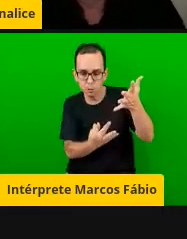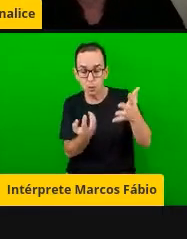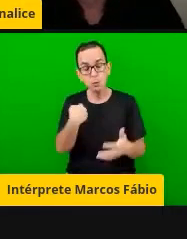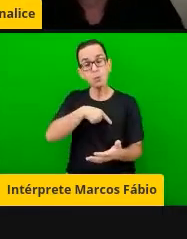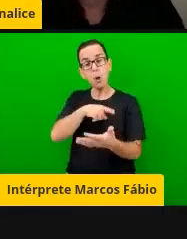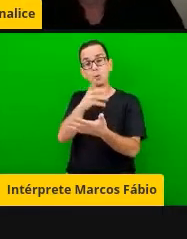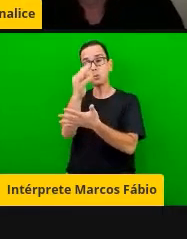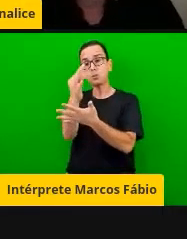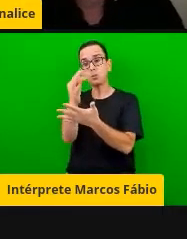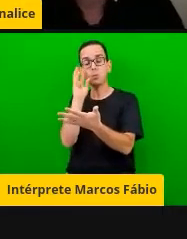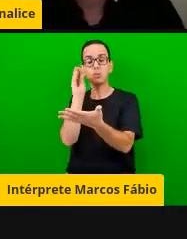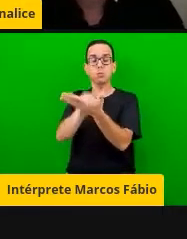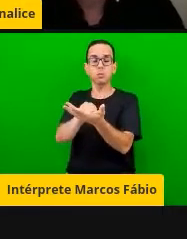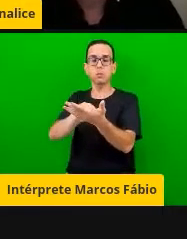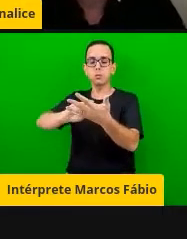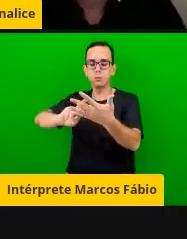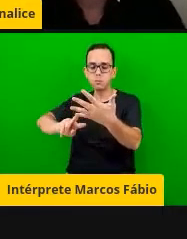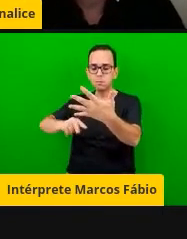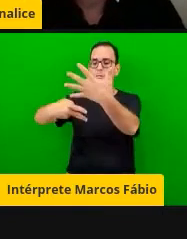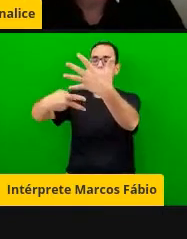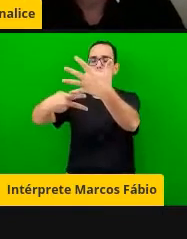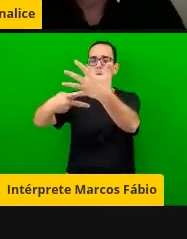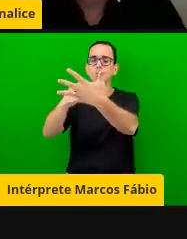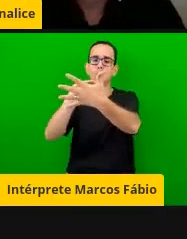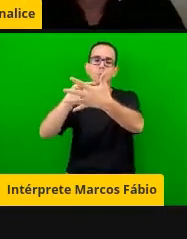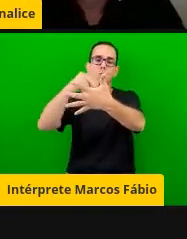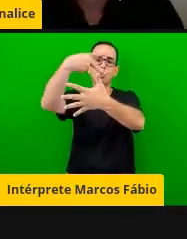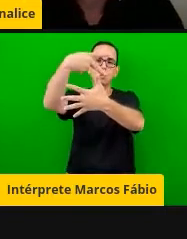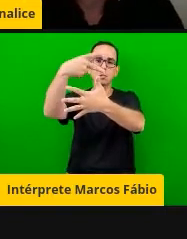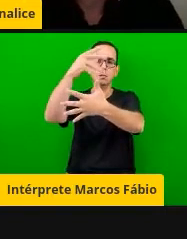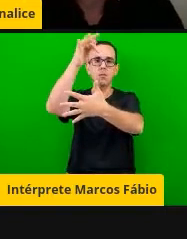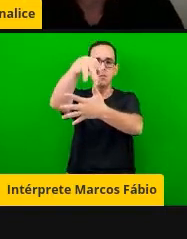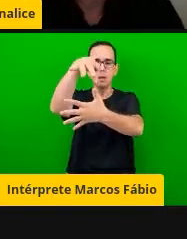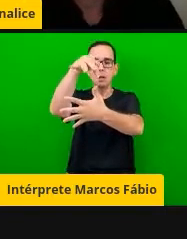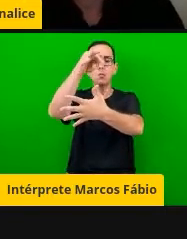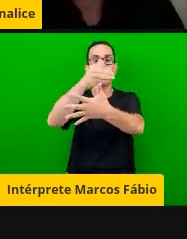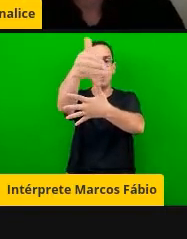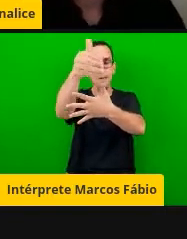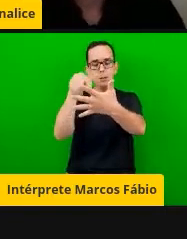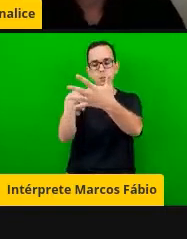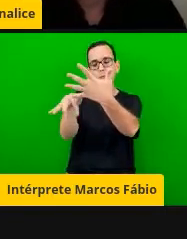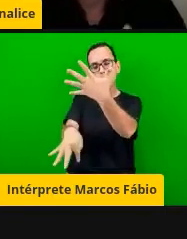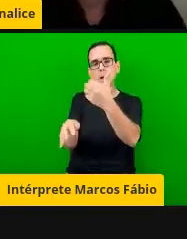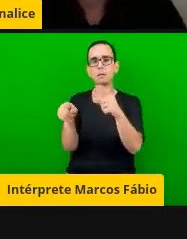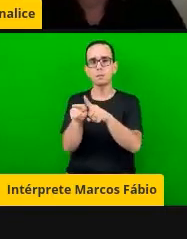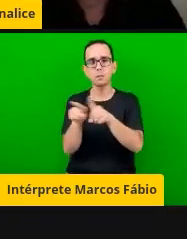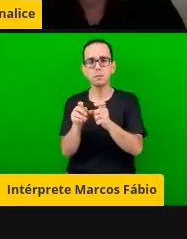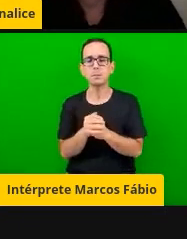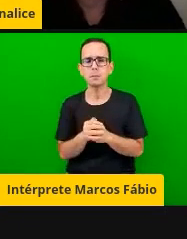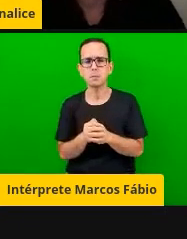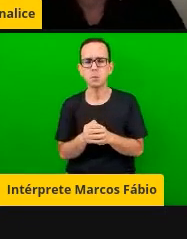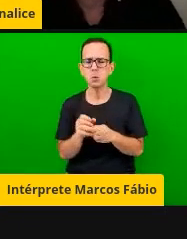2 acréscimos, no início e no final desse código alfanumérico, né? Então, a gente precisa entender um pouquinho do código. Por que eles